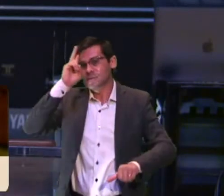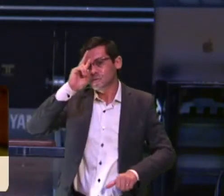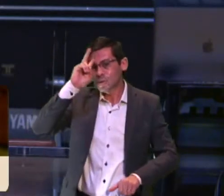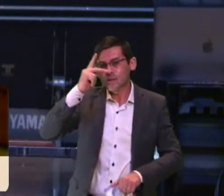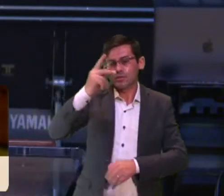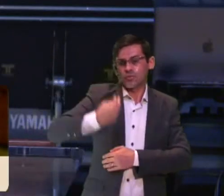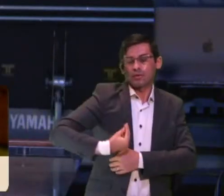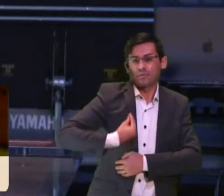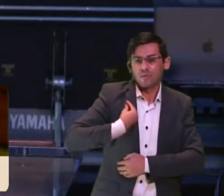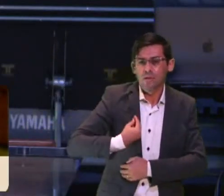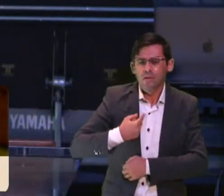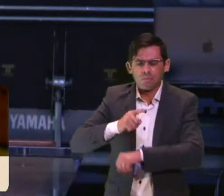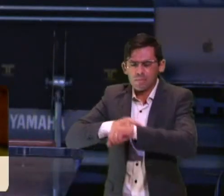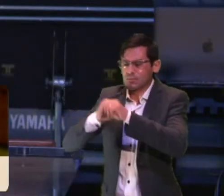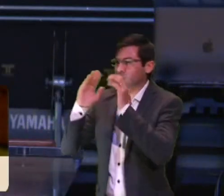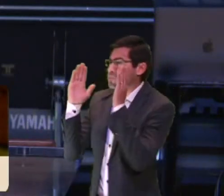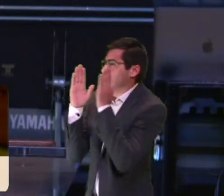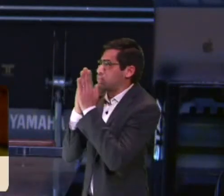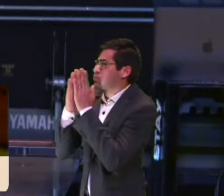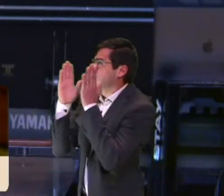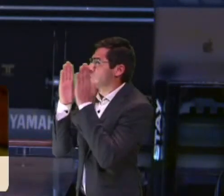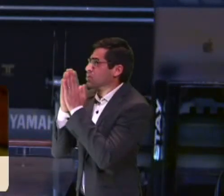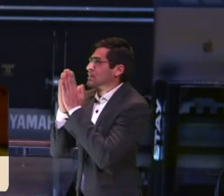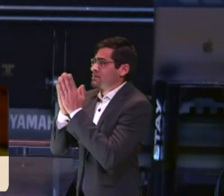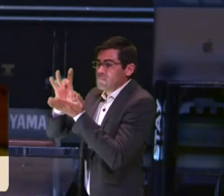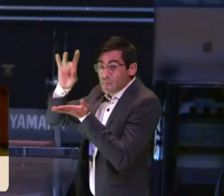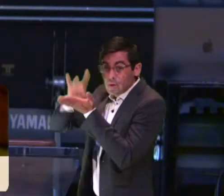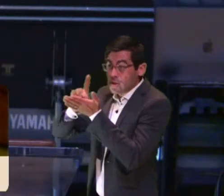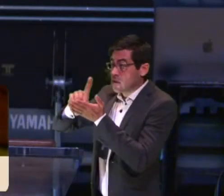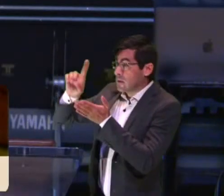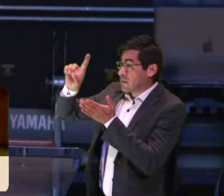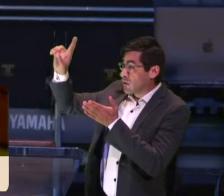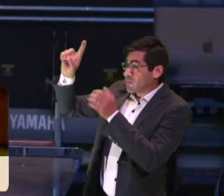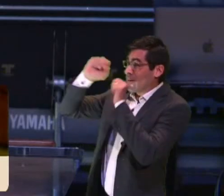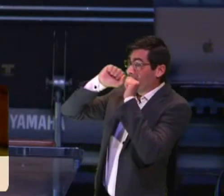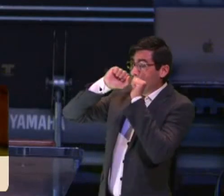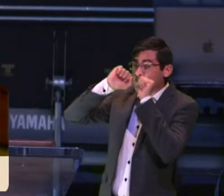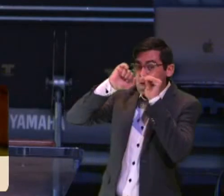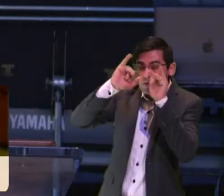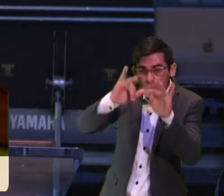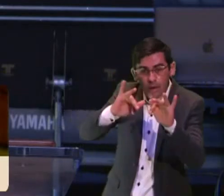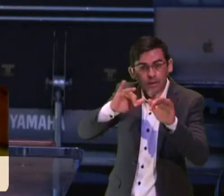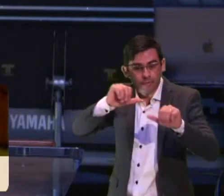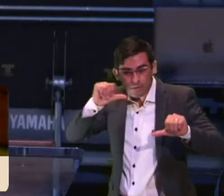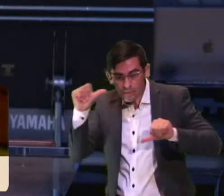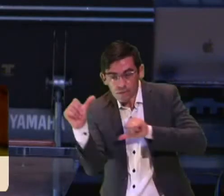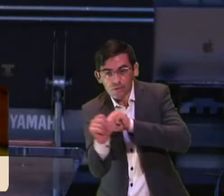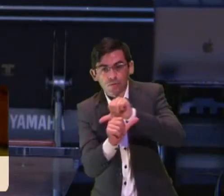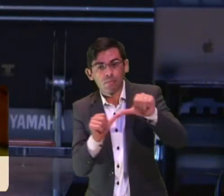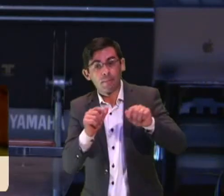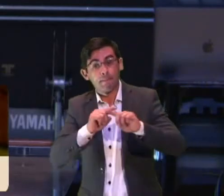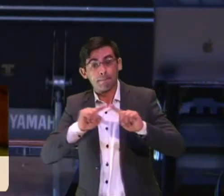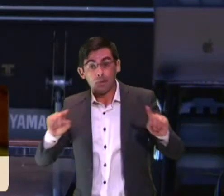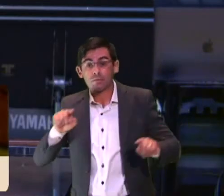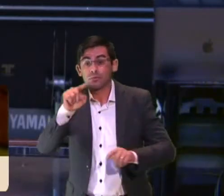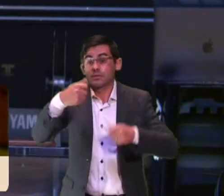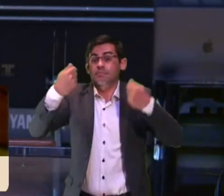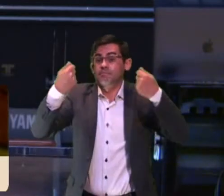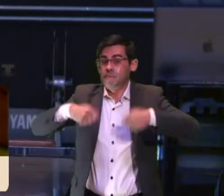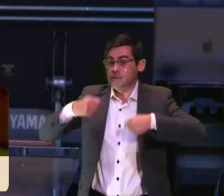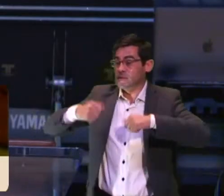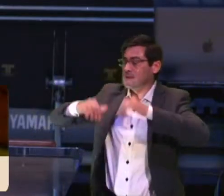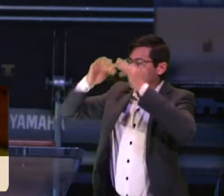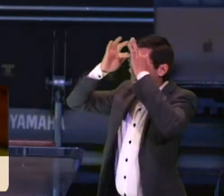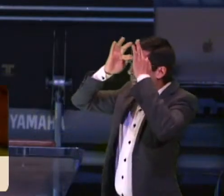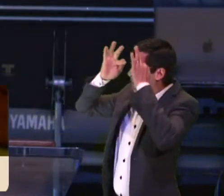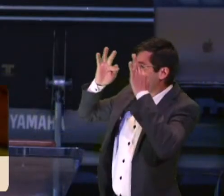usar. E quando você orar, eu creio, pessoas serão transformadas. Mas Ele precisa te encontrar fiel. Por isso,